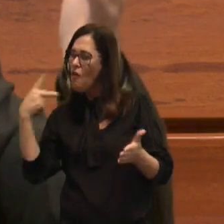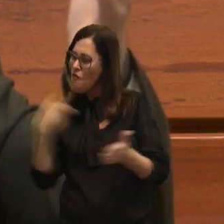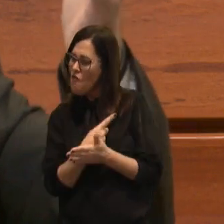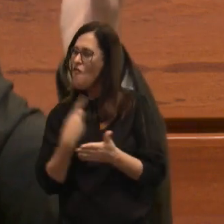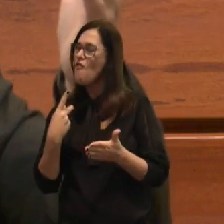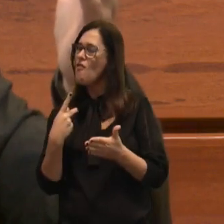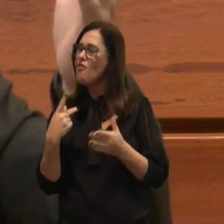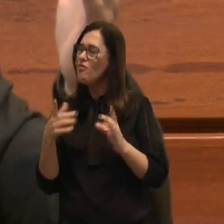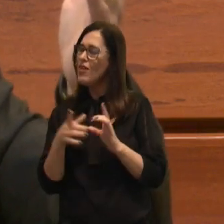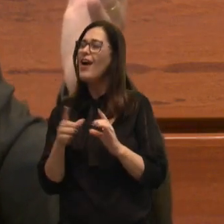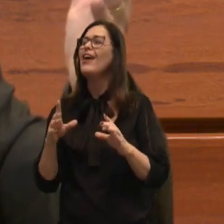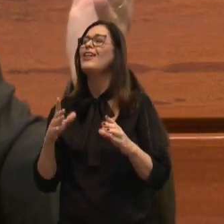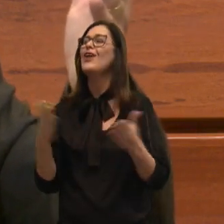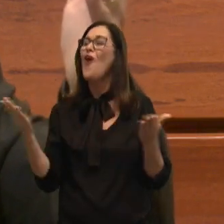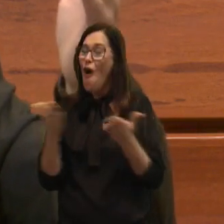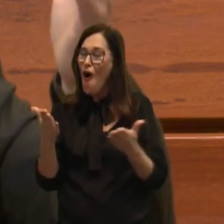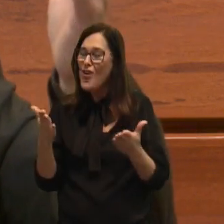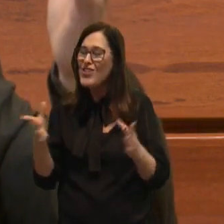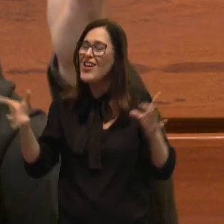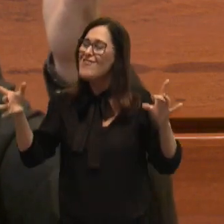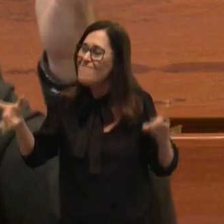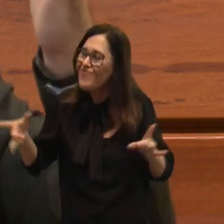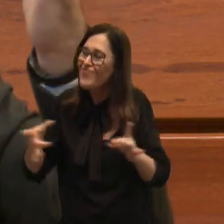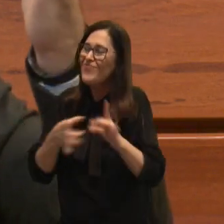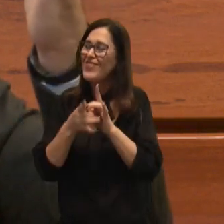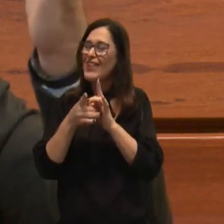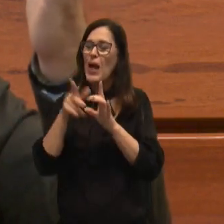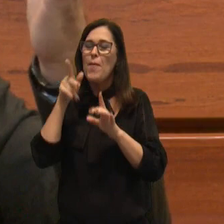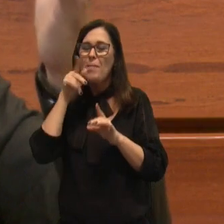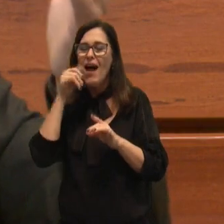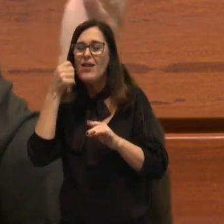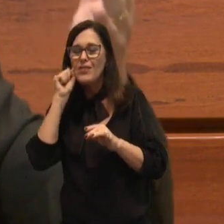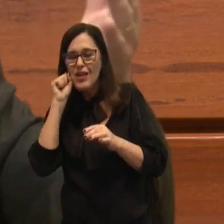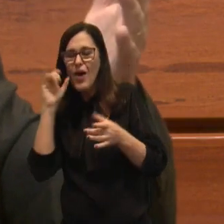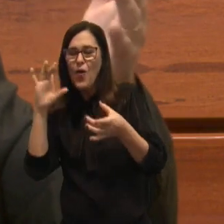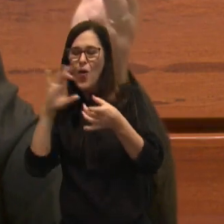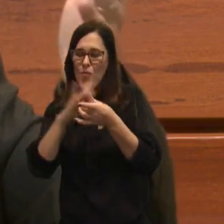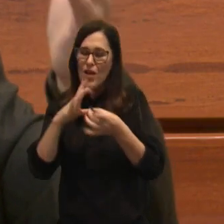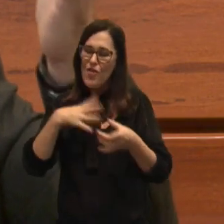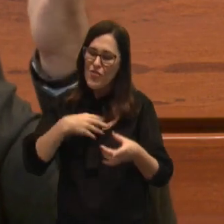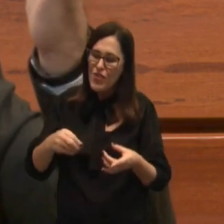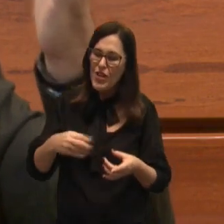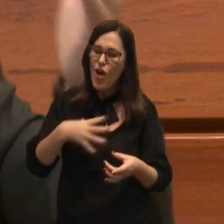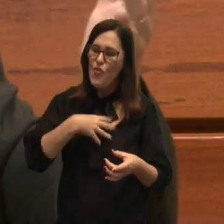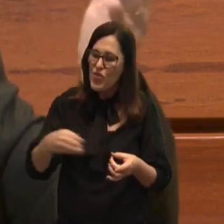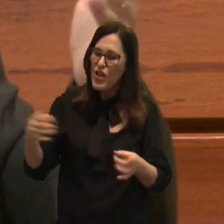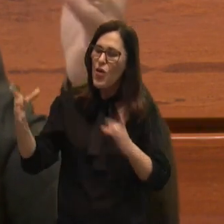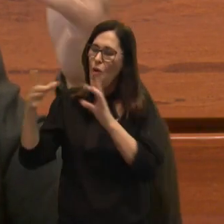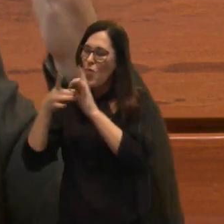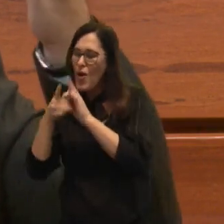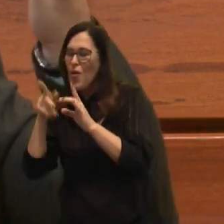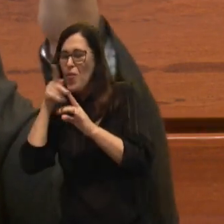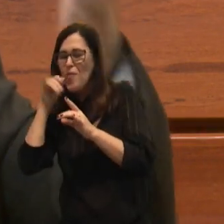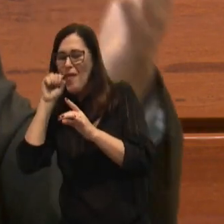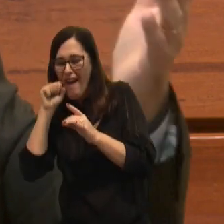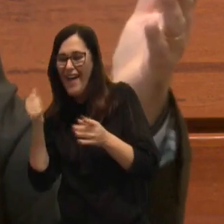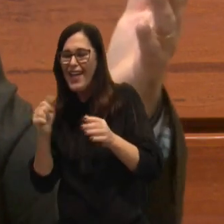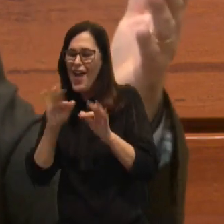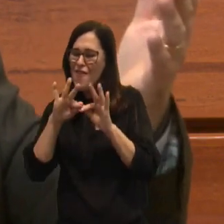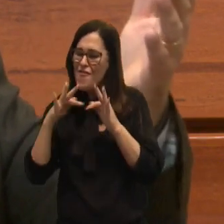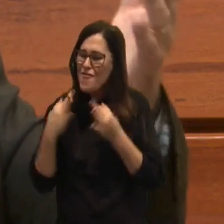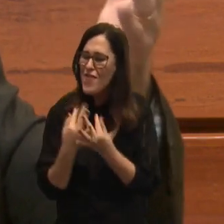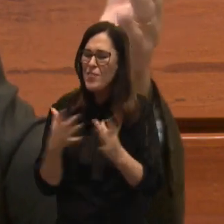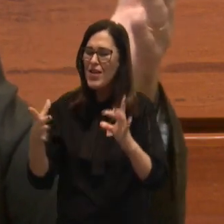hoje ainda, Deus, seja um dia em que pais retornem à comunhão com filhos, filhos com os pais, os familiares